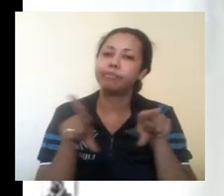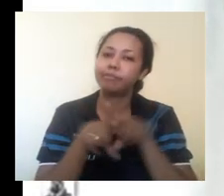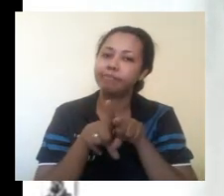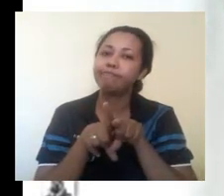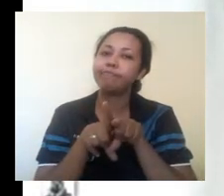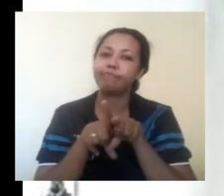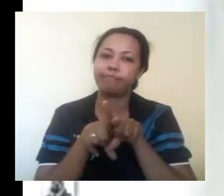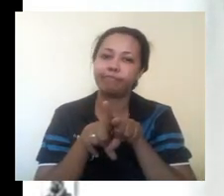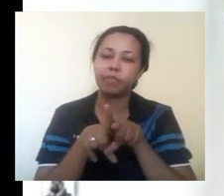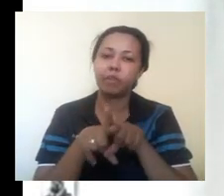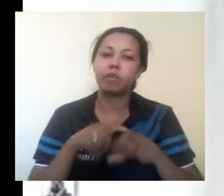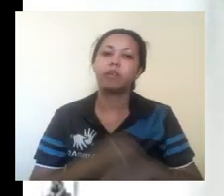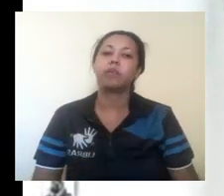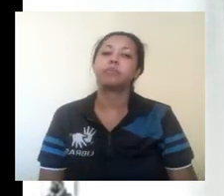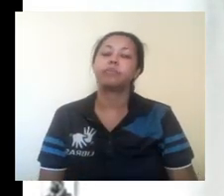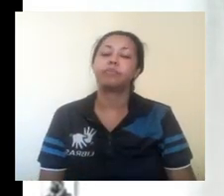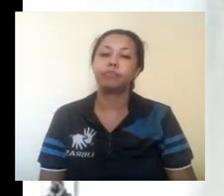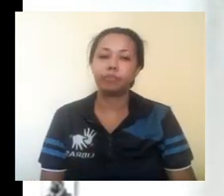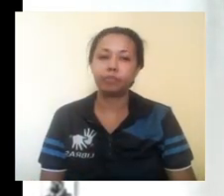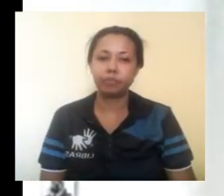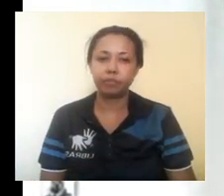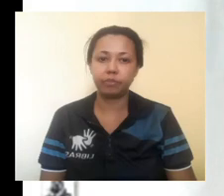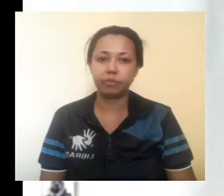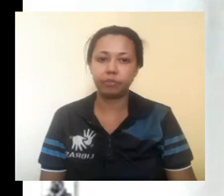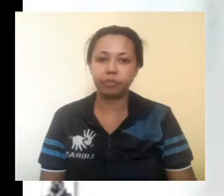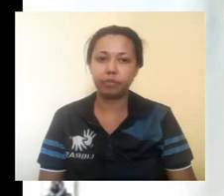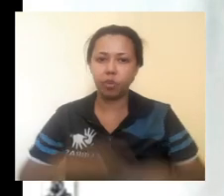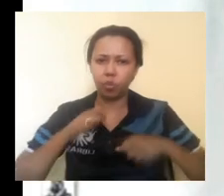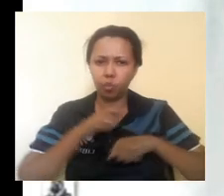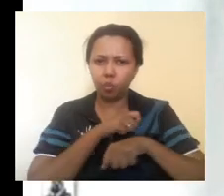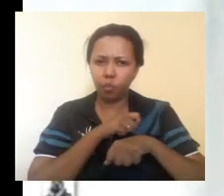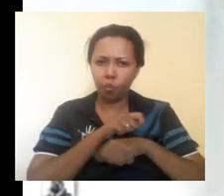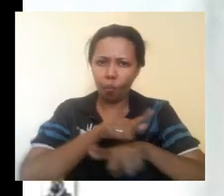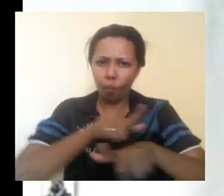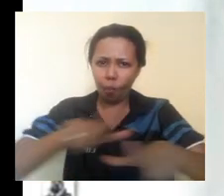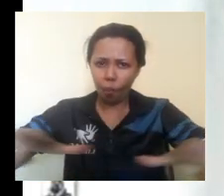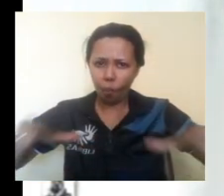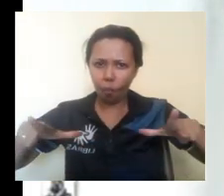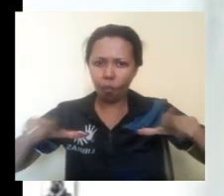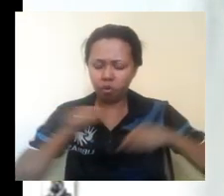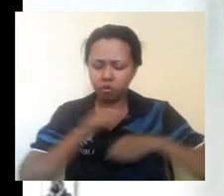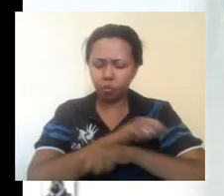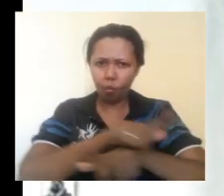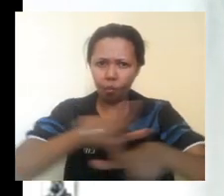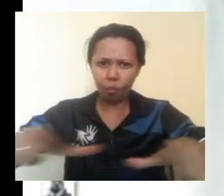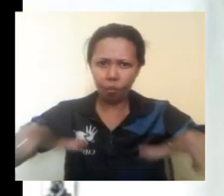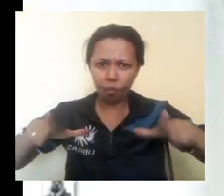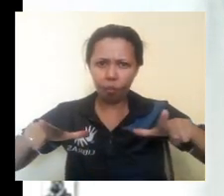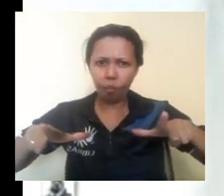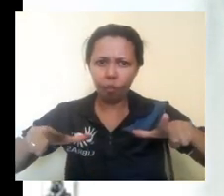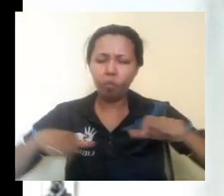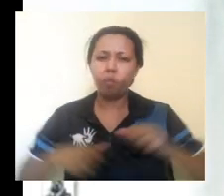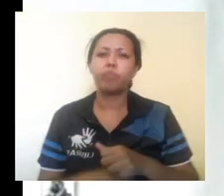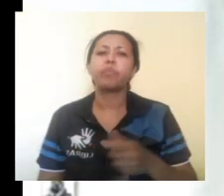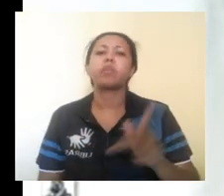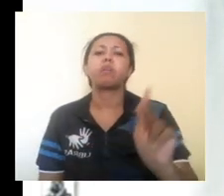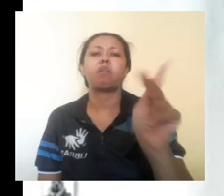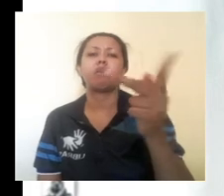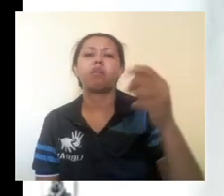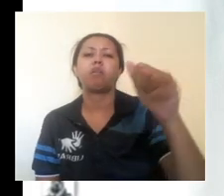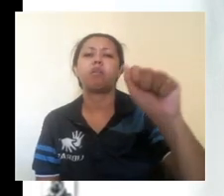deserto. Existiu um reconhecimento. Isso é a chave do sucesso, minha gente.